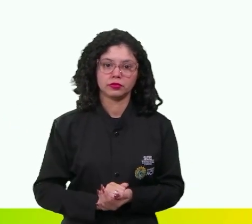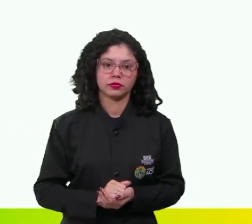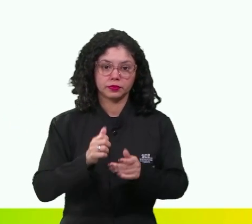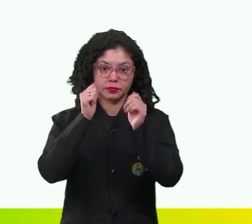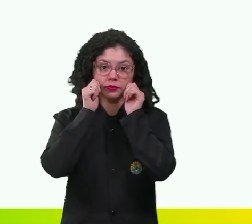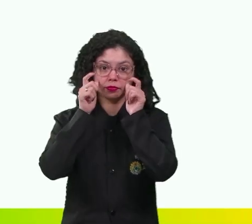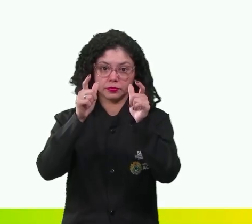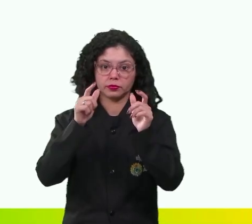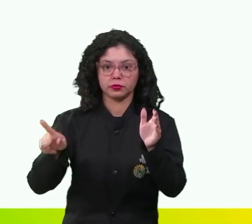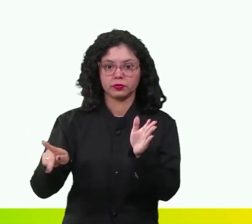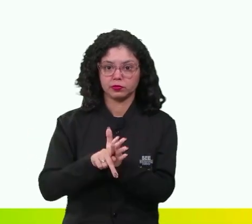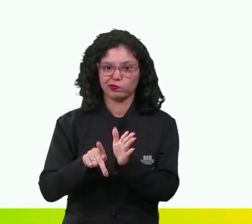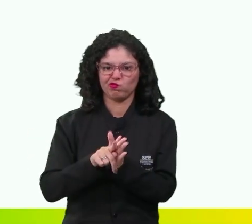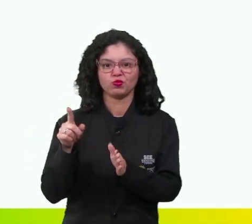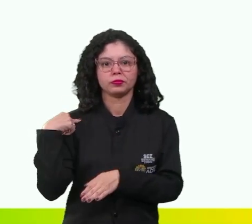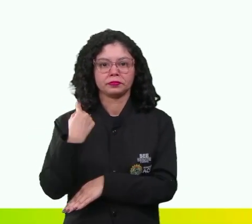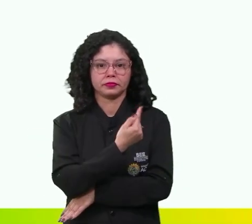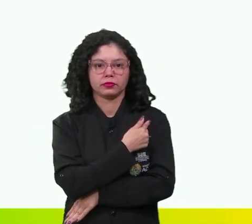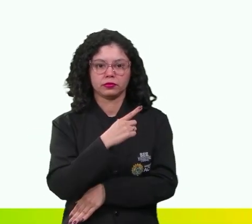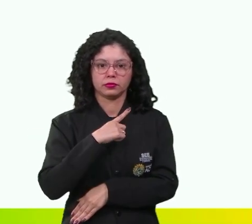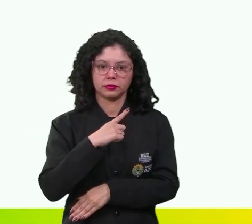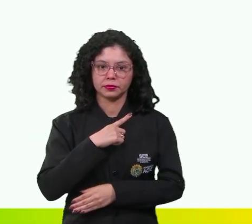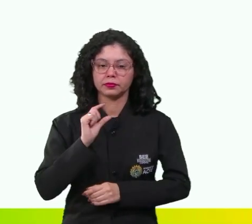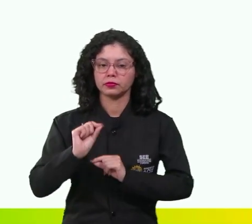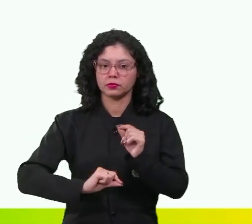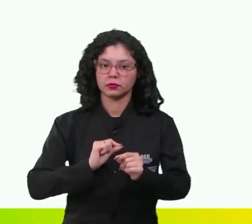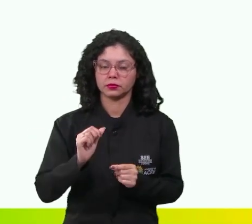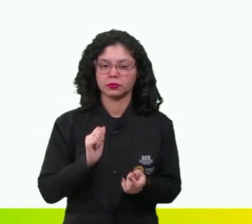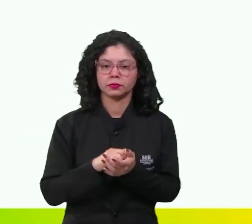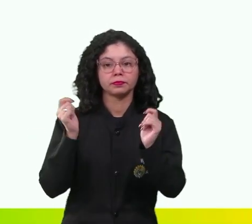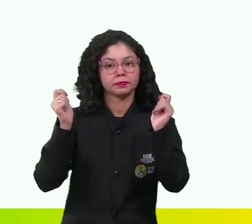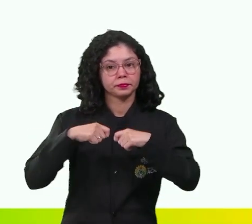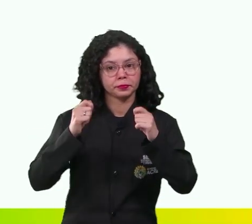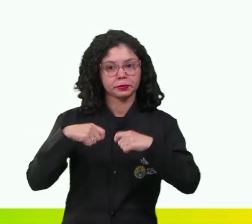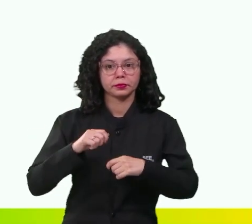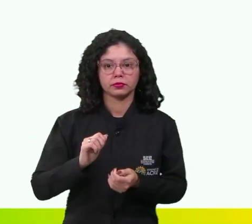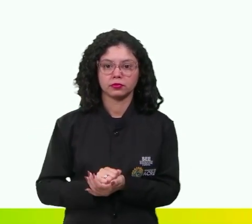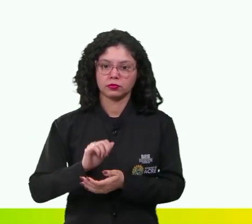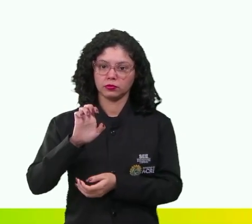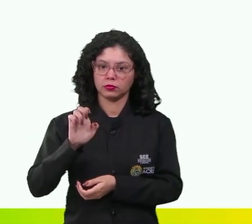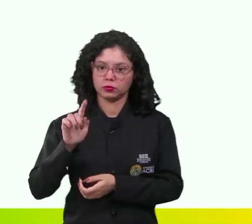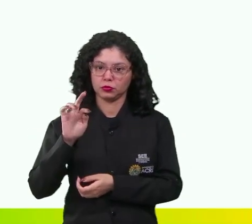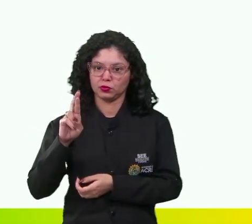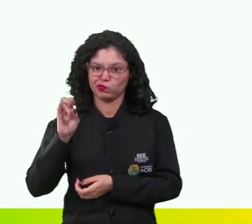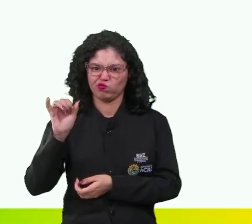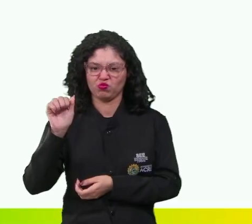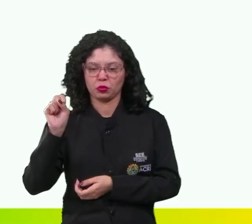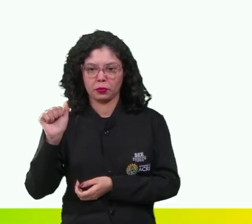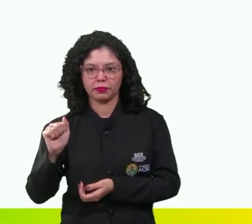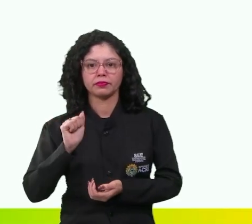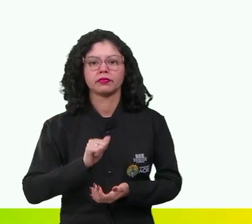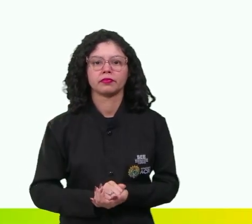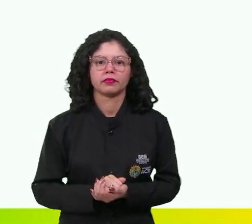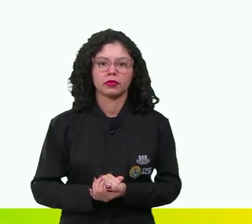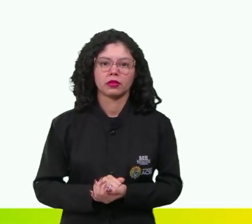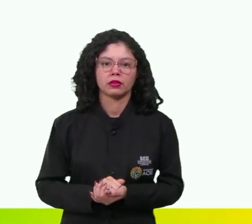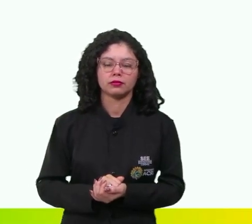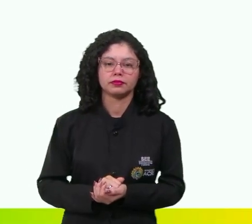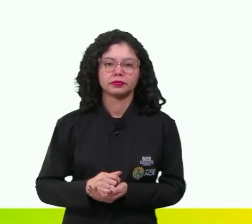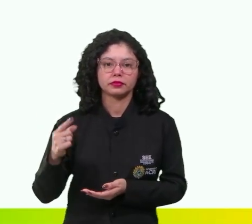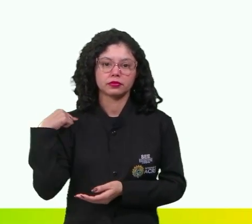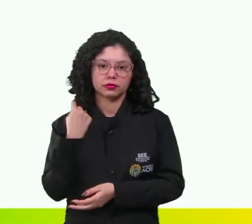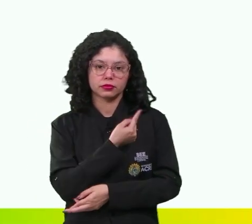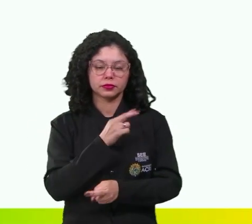a atenção, porque nós temos de um lado a possibilidade do egoísmo prevalecer, e aí a